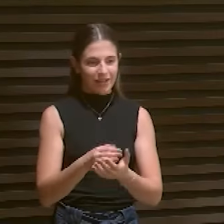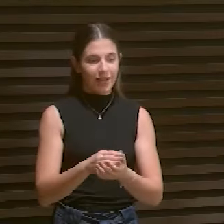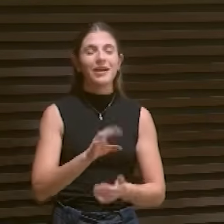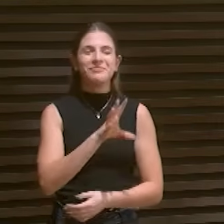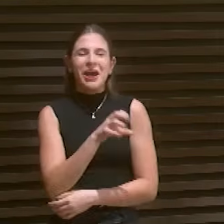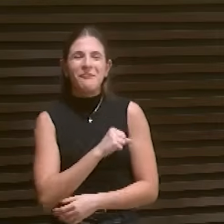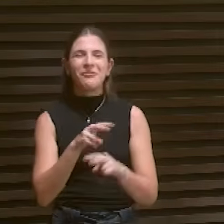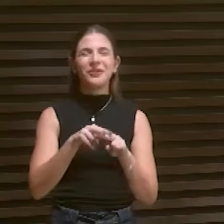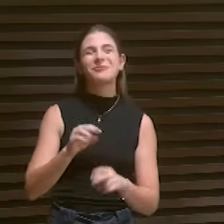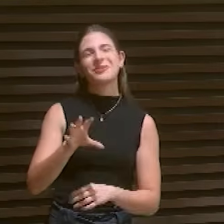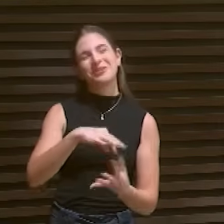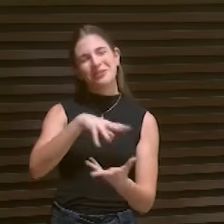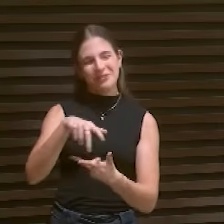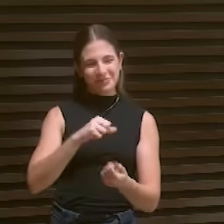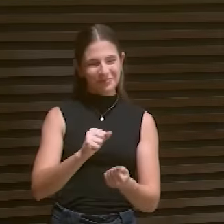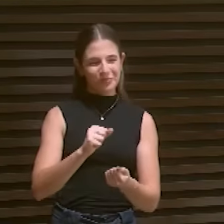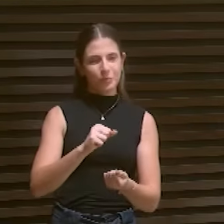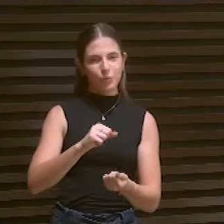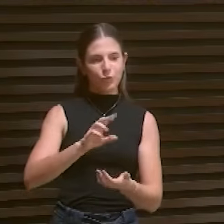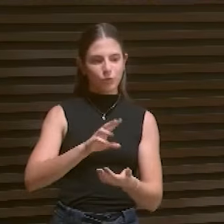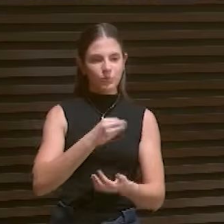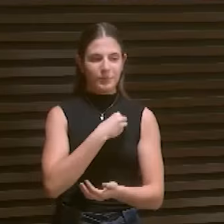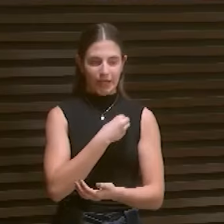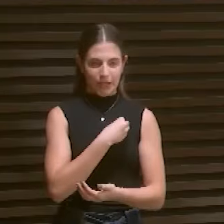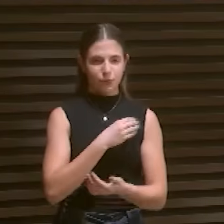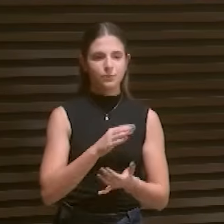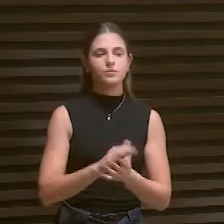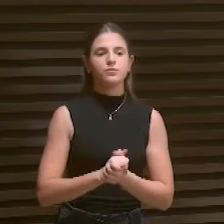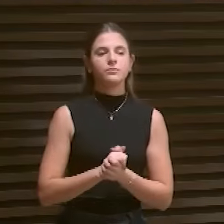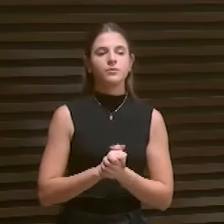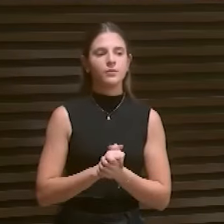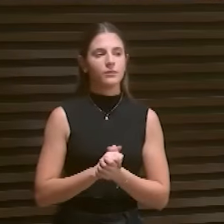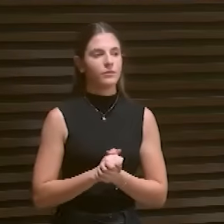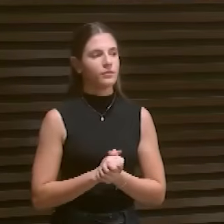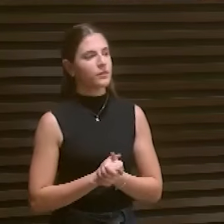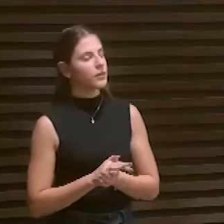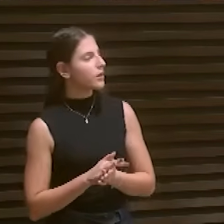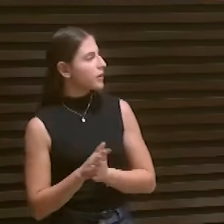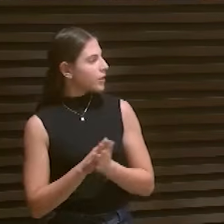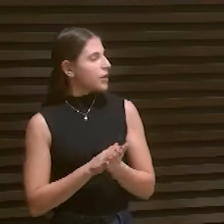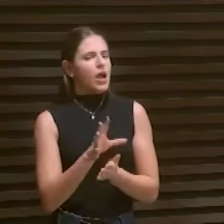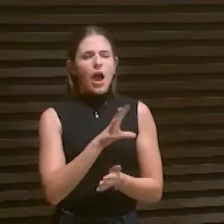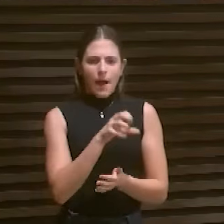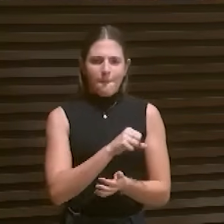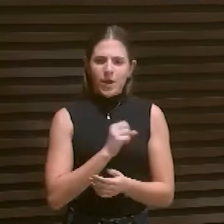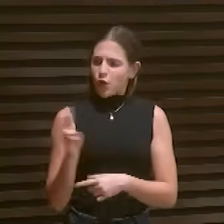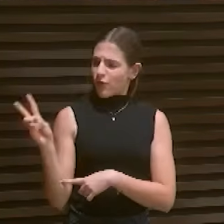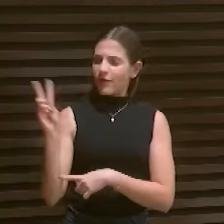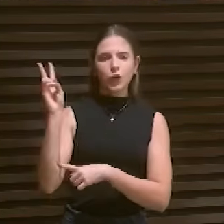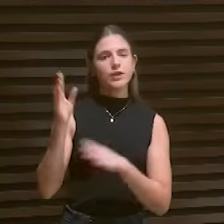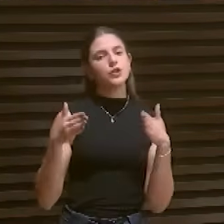mundo. Mundanismo é isto, o amor a este mundo caído. É amar os valores e objetivos do mundo que se opõe